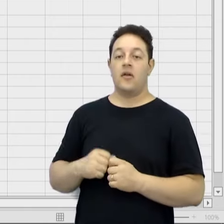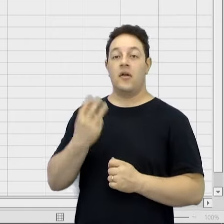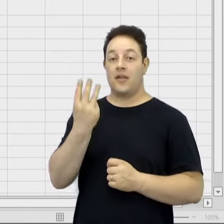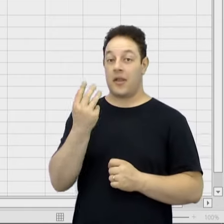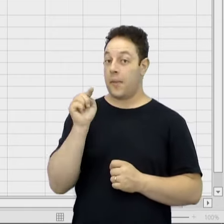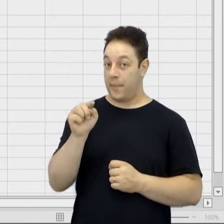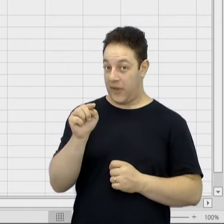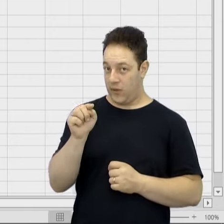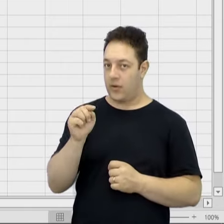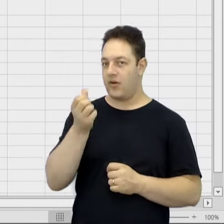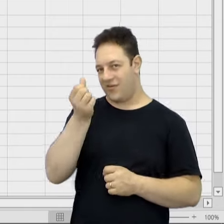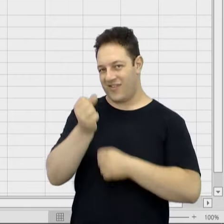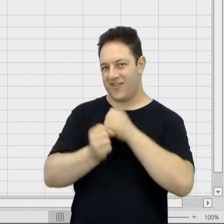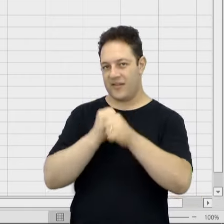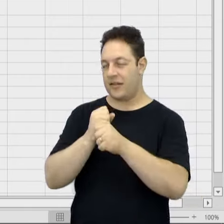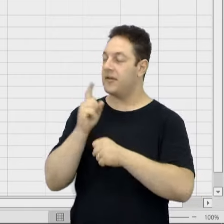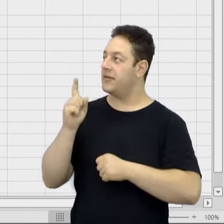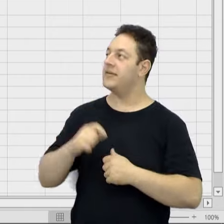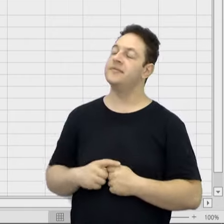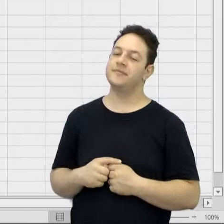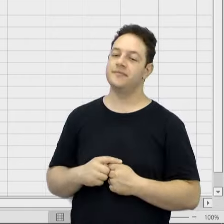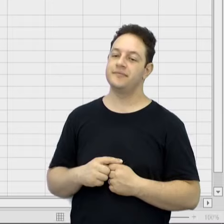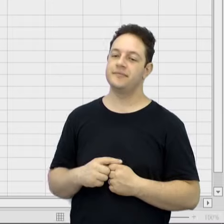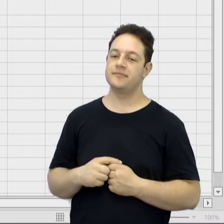Três mil.